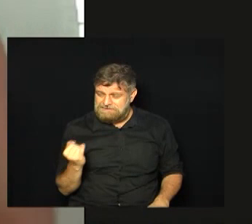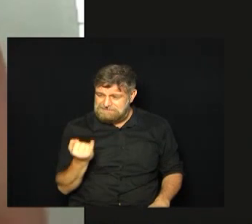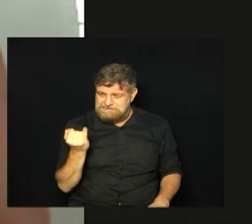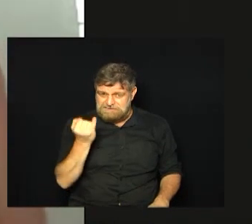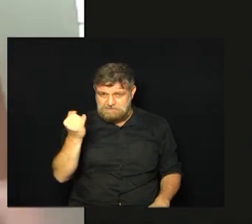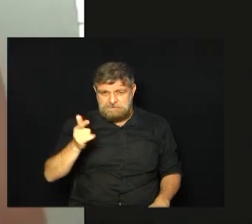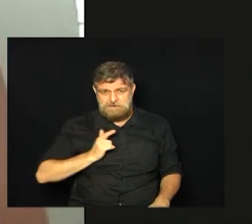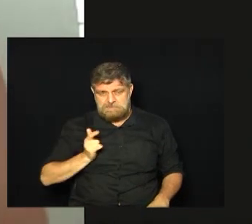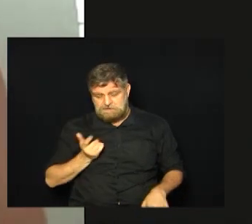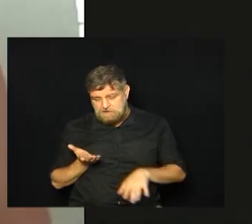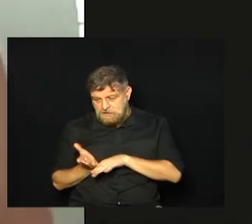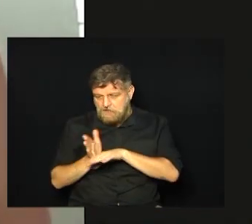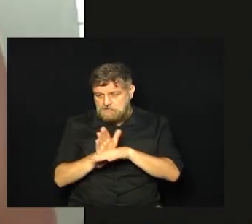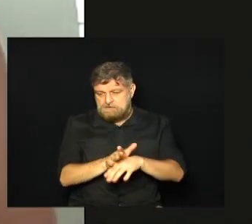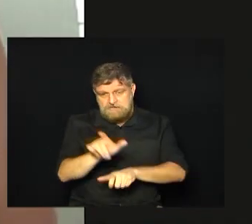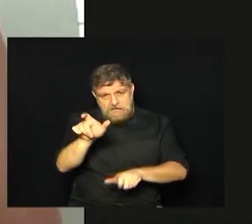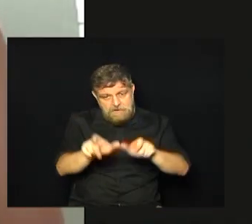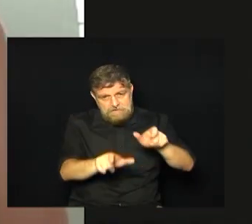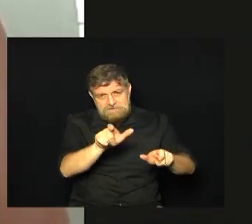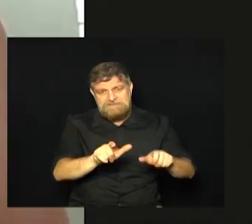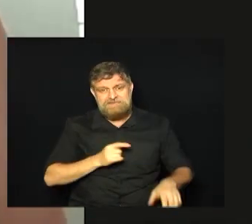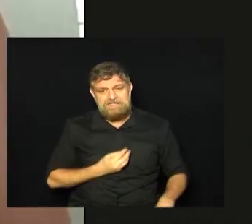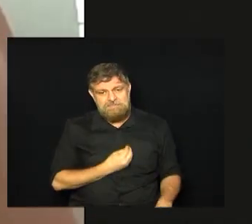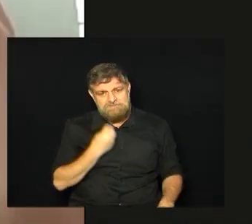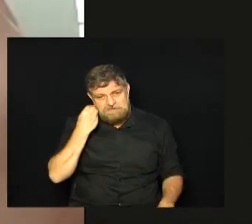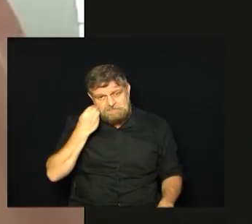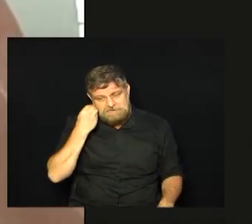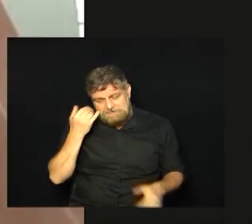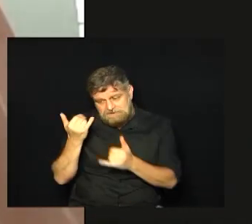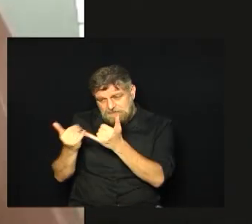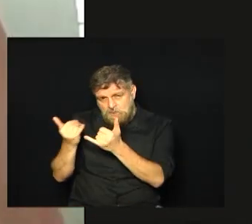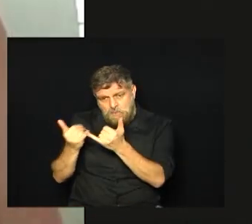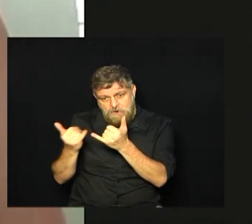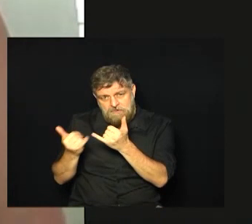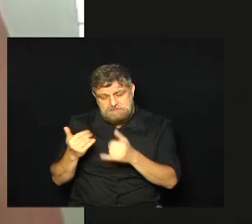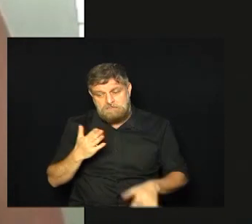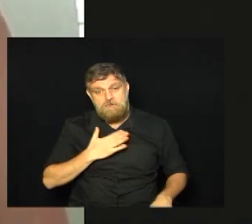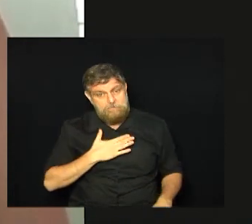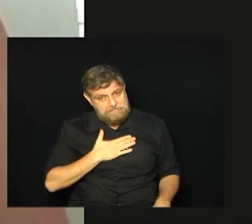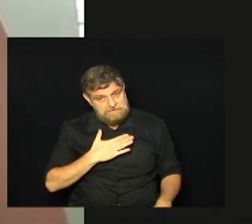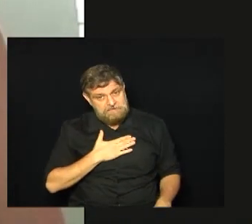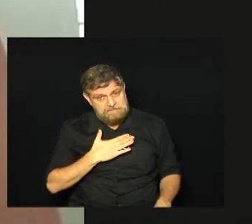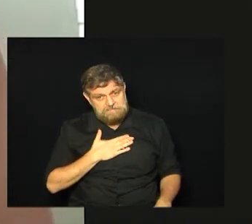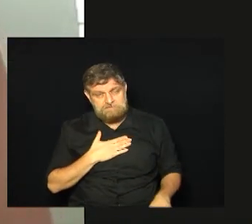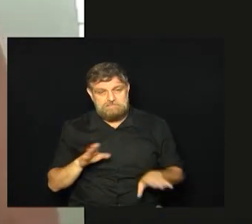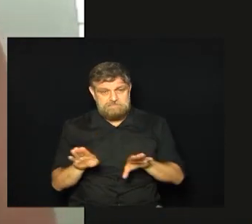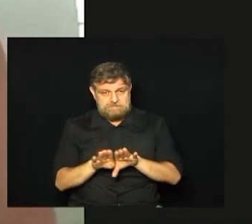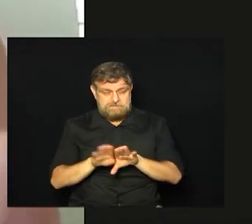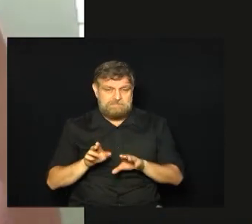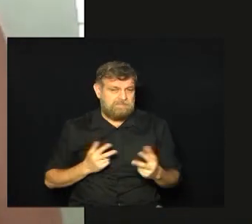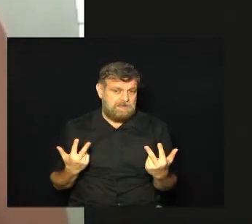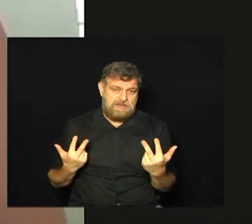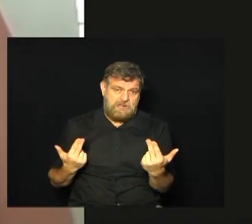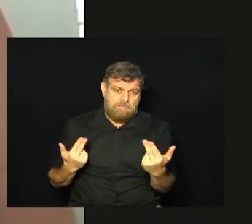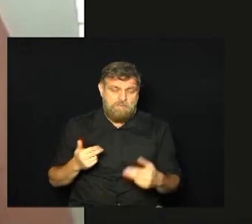que tem ajudado pessoas com uma experiência de vida parecida com a minha, que estão na mesma situação